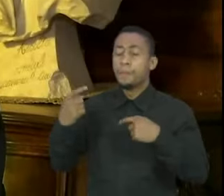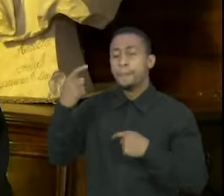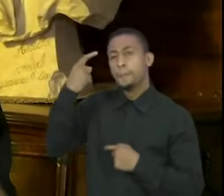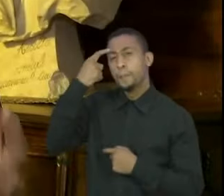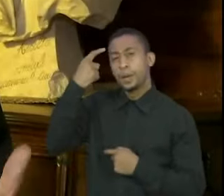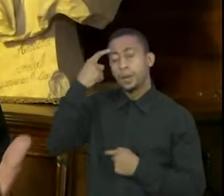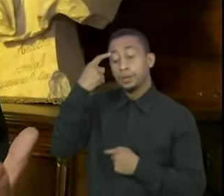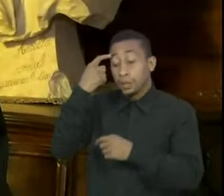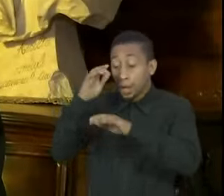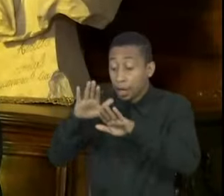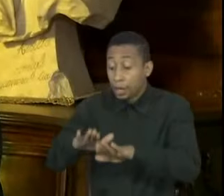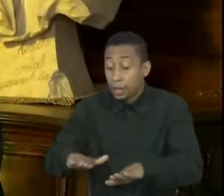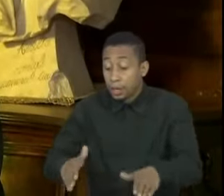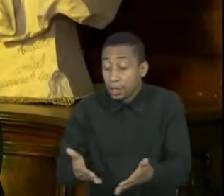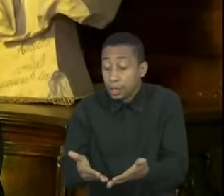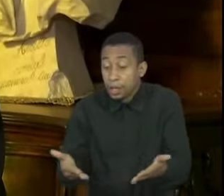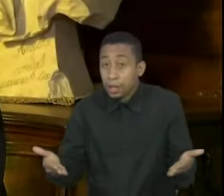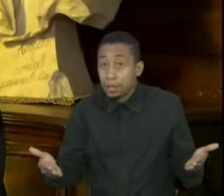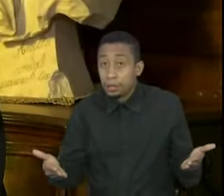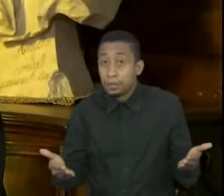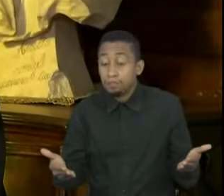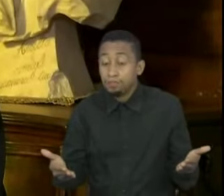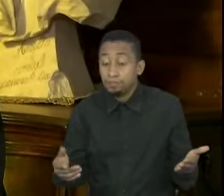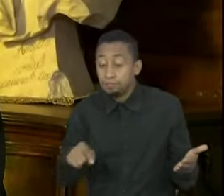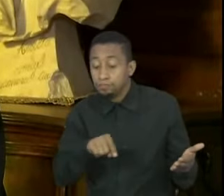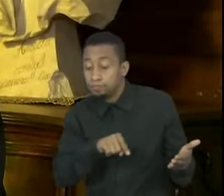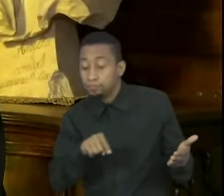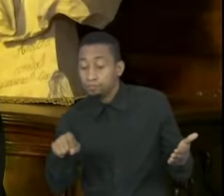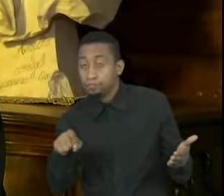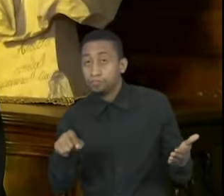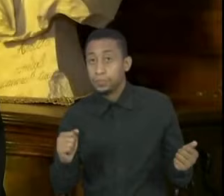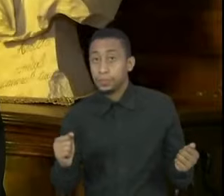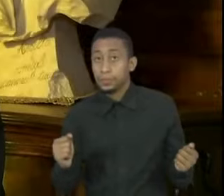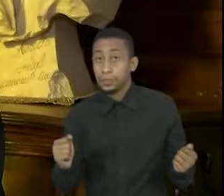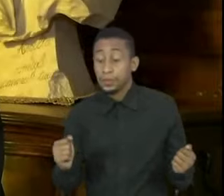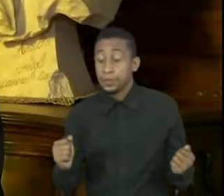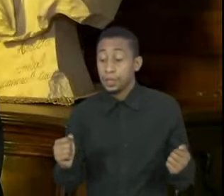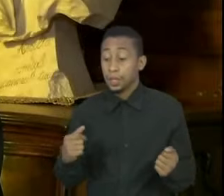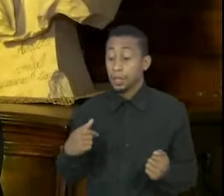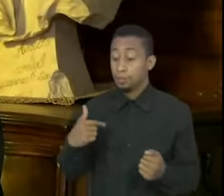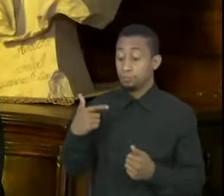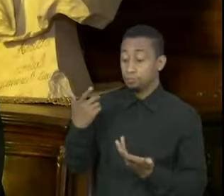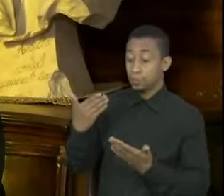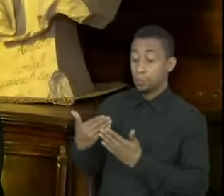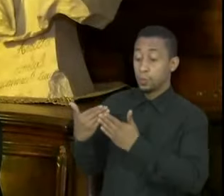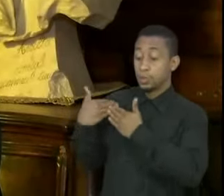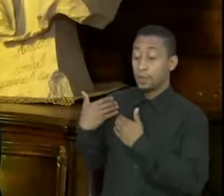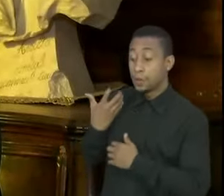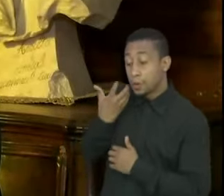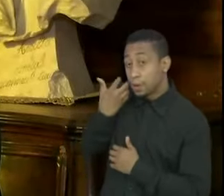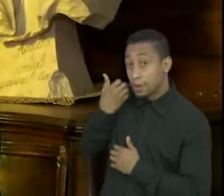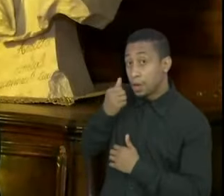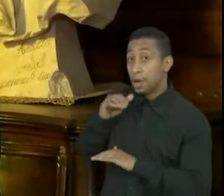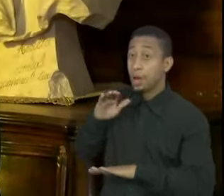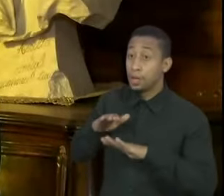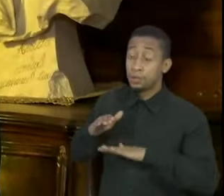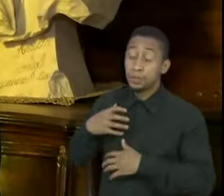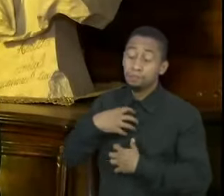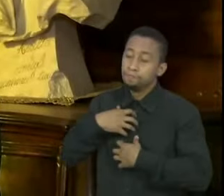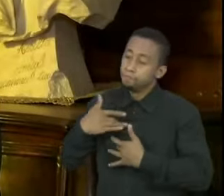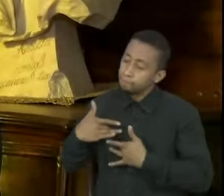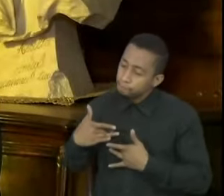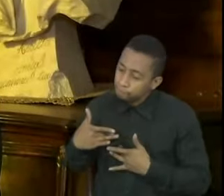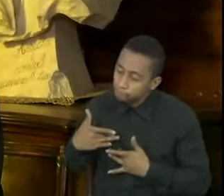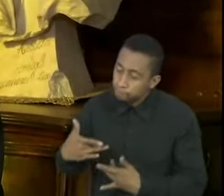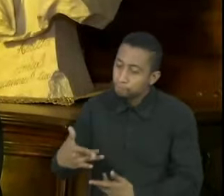e do lado daqueles que adotam a criança a gente entende que quem adota a criança pode estar sendo movido por generosidade